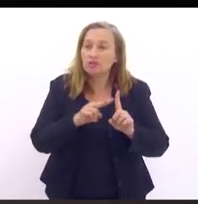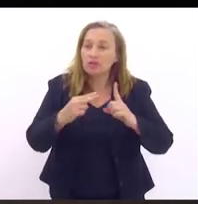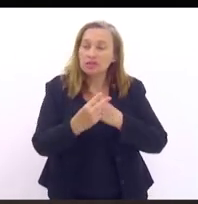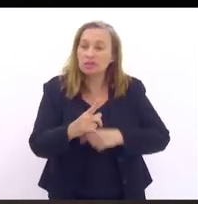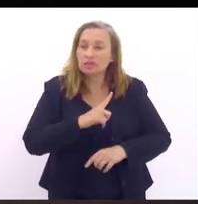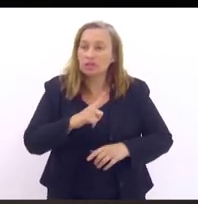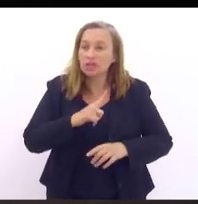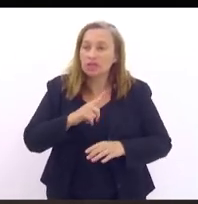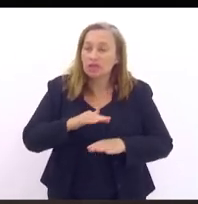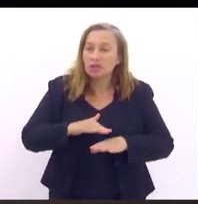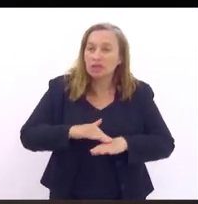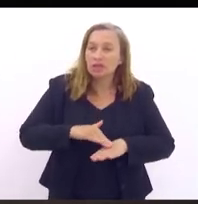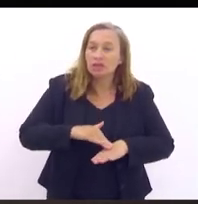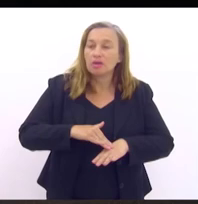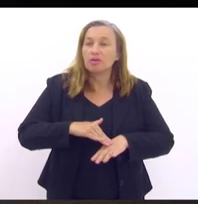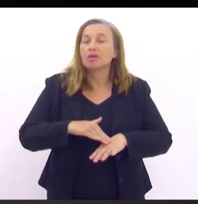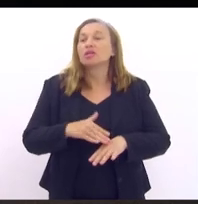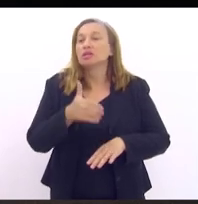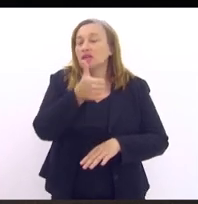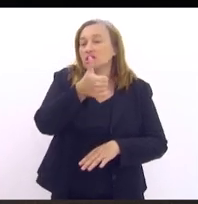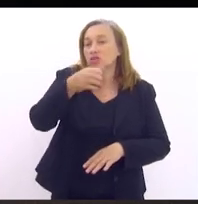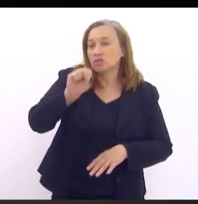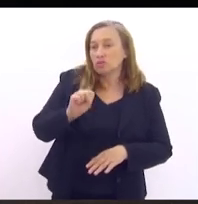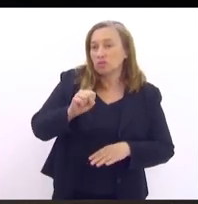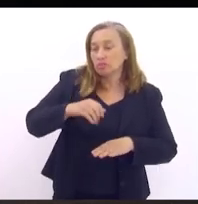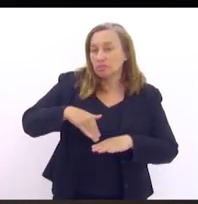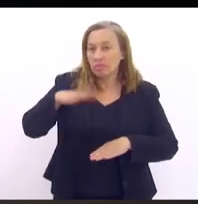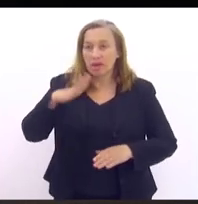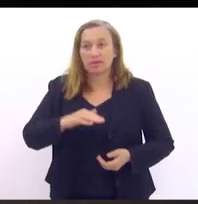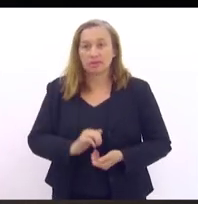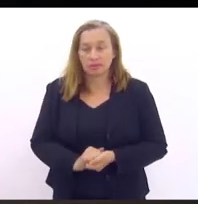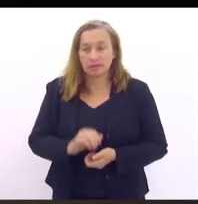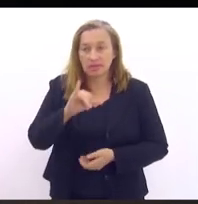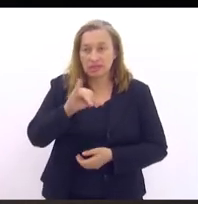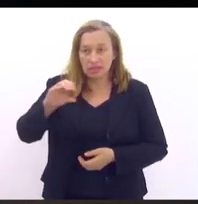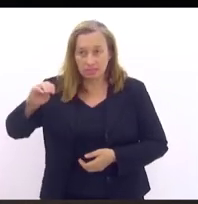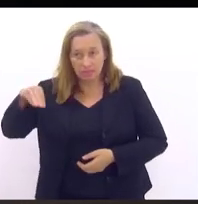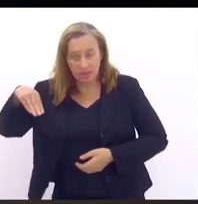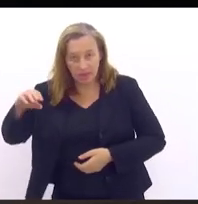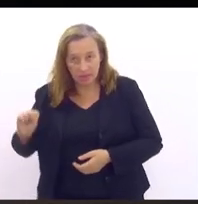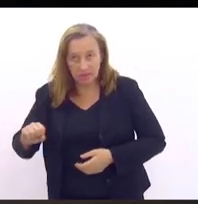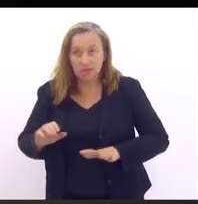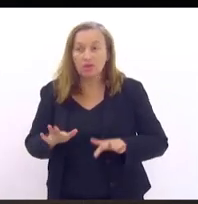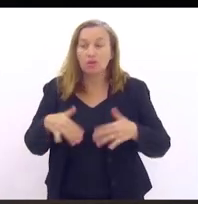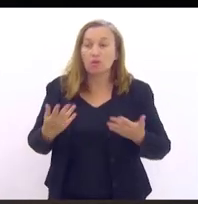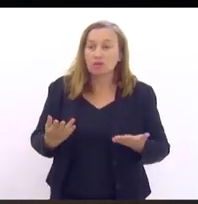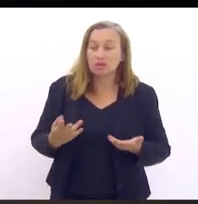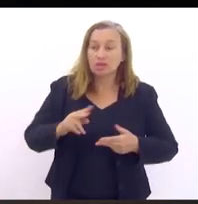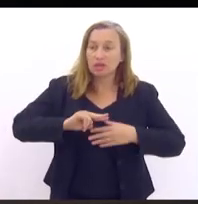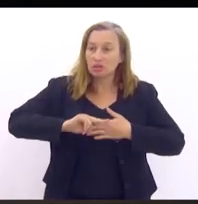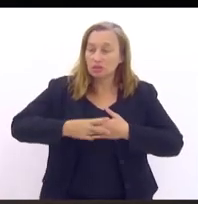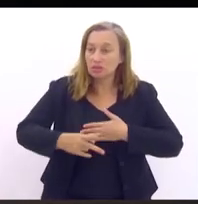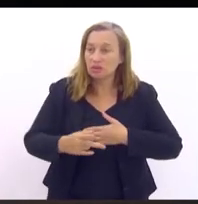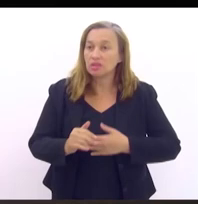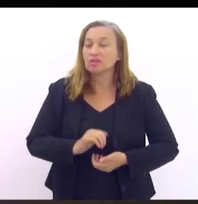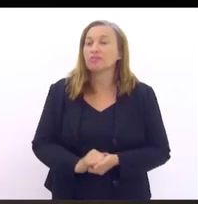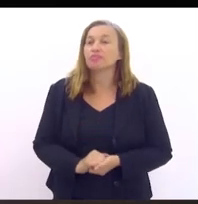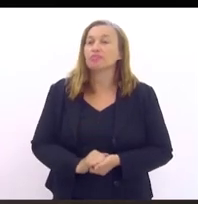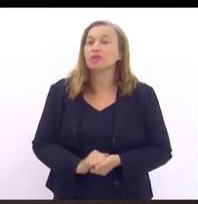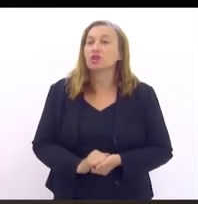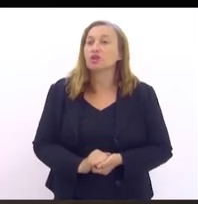alíquota de ICMS de 18 para 20. Qual será uma das consequências disso? Se elevar o